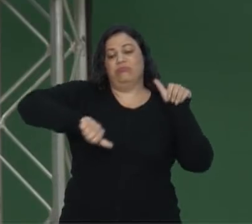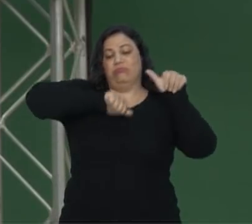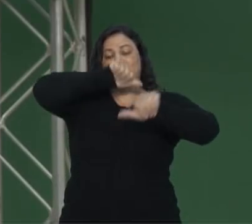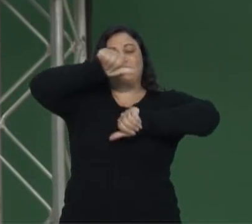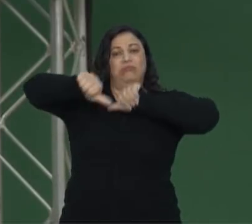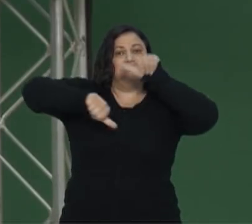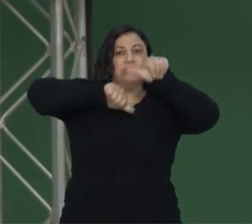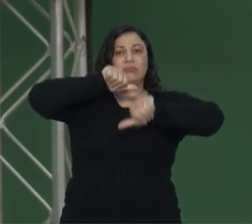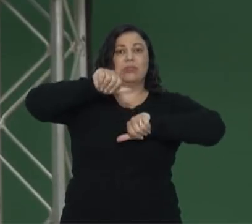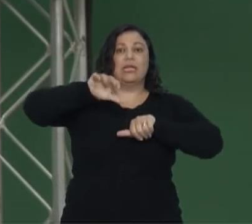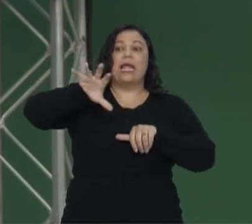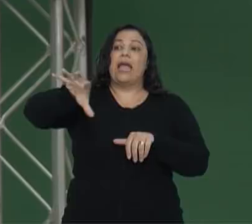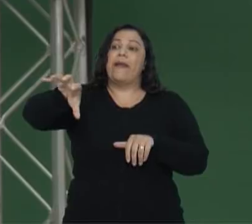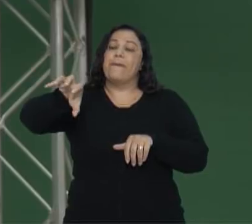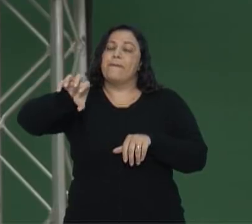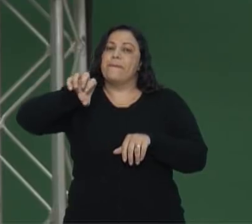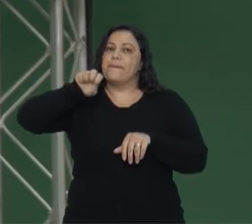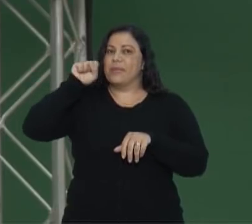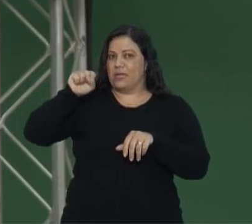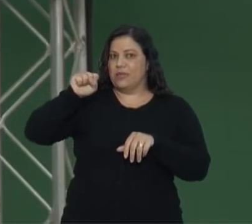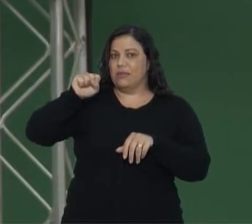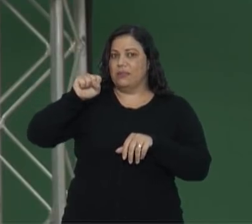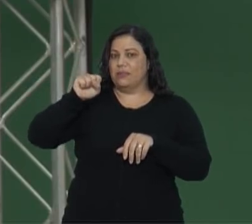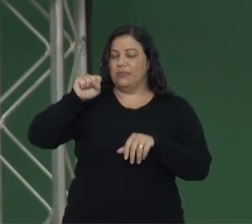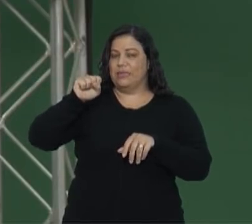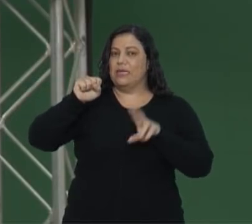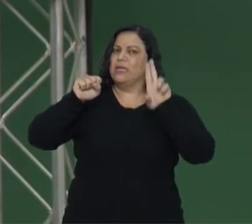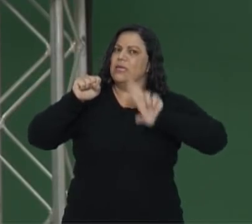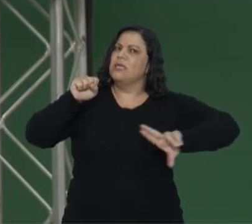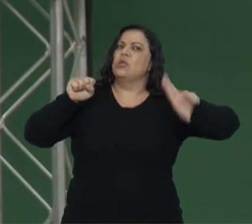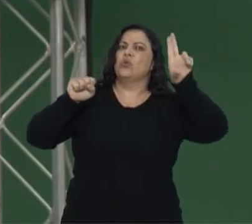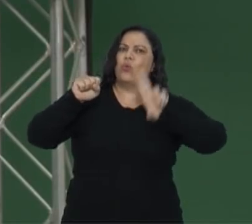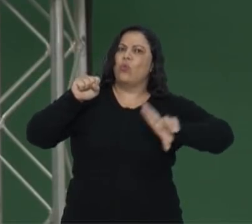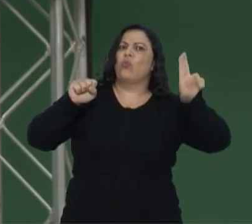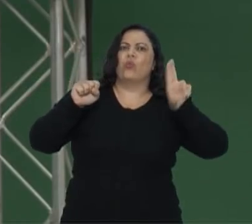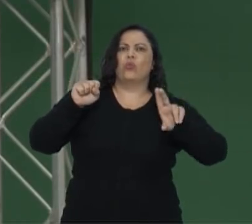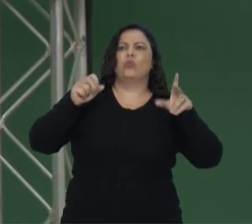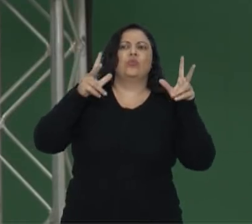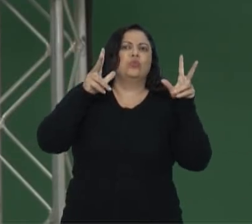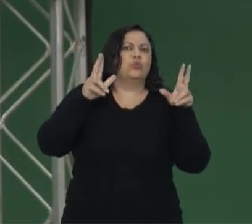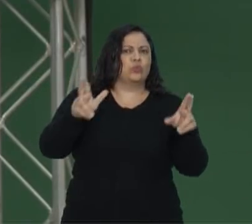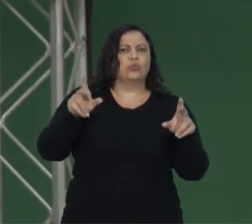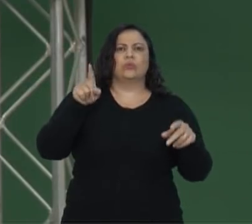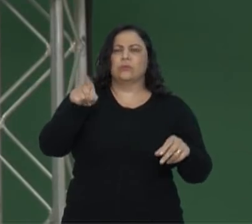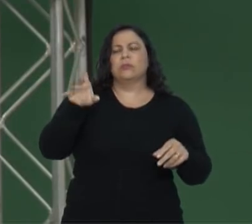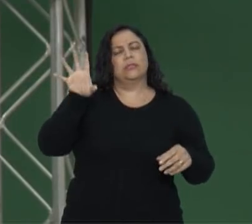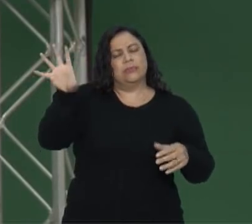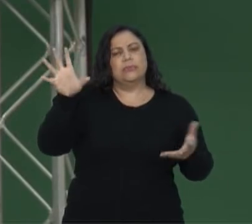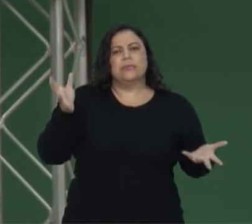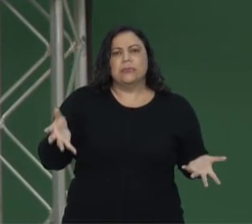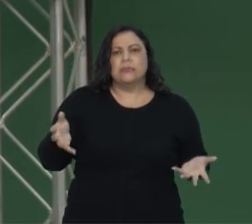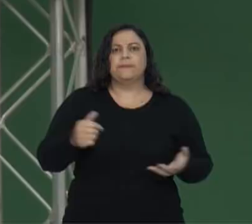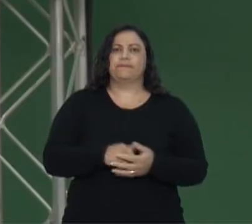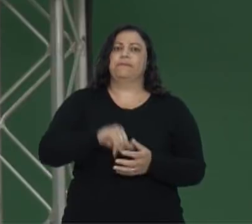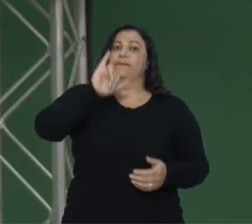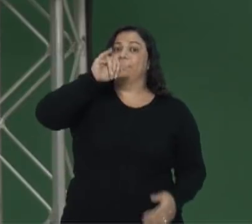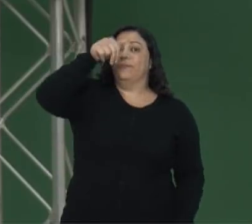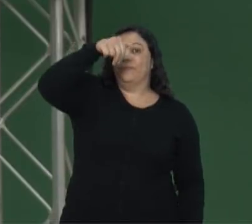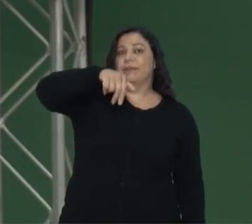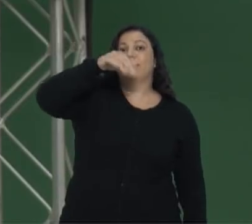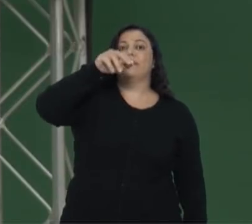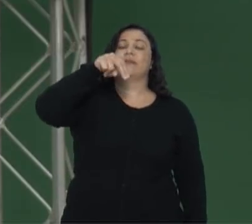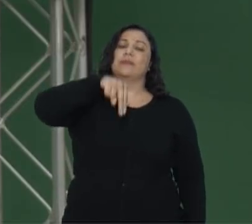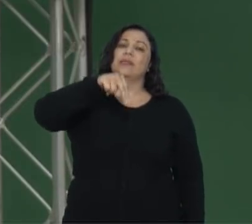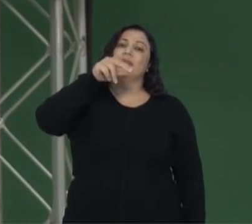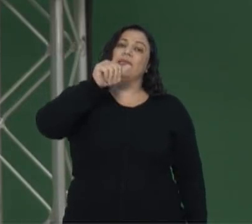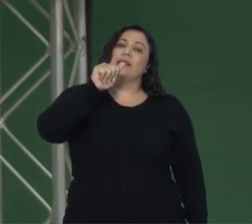transformado. Eu peguei ele na natureza e eu uso ele daquela maneira. In natura, vamos dizer assim.